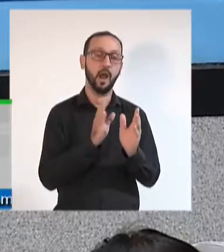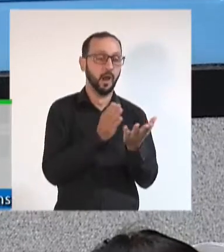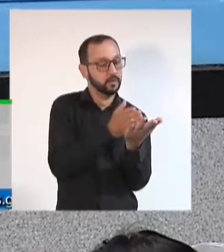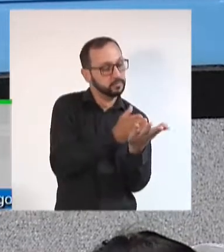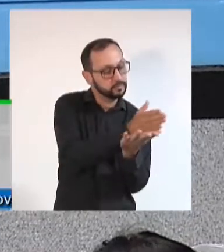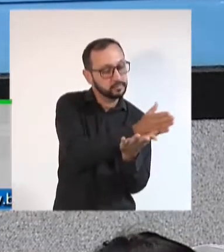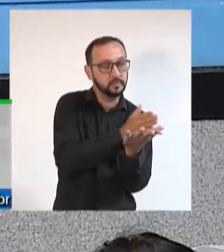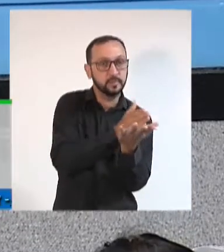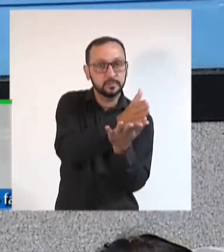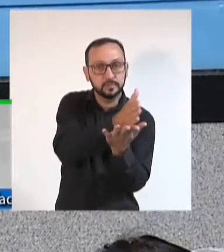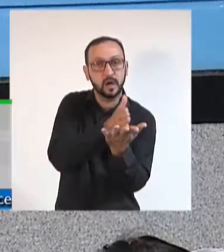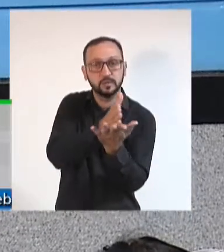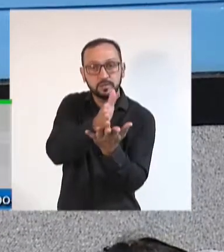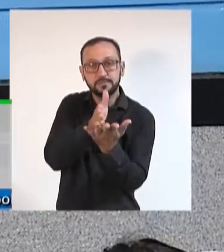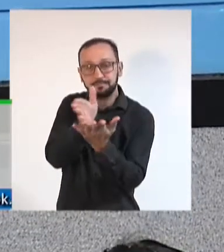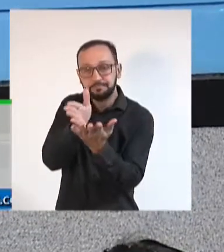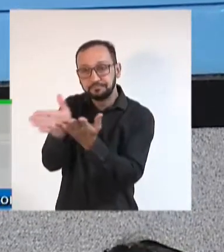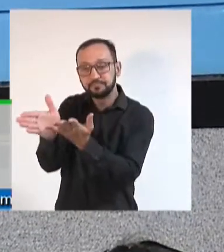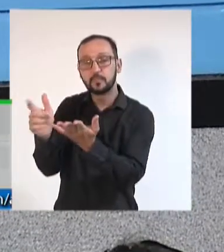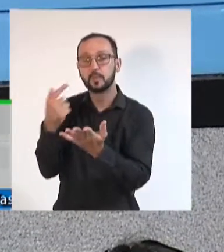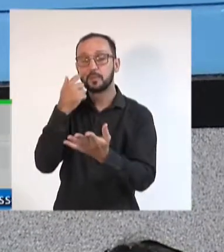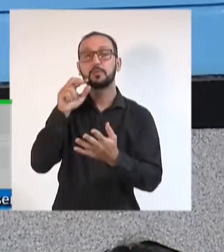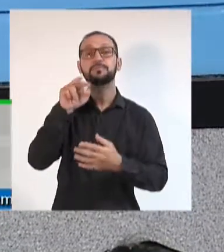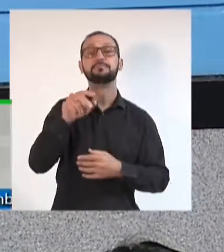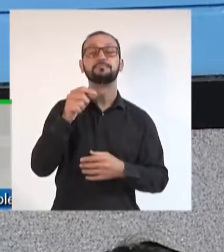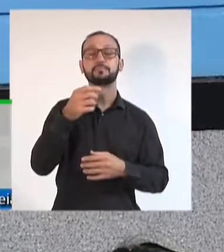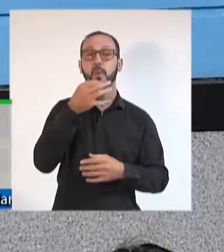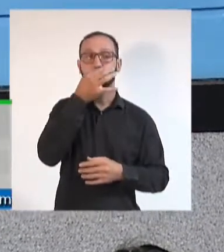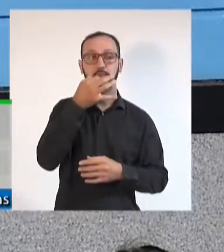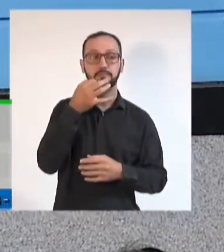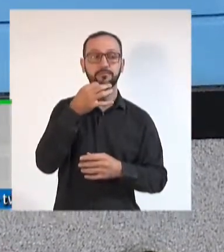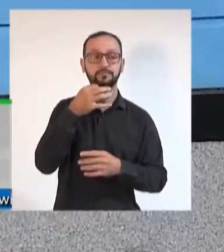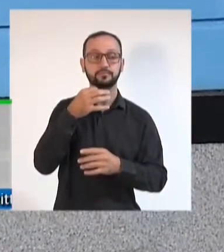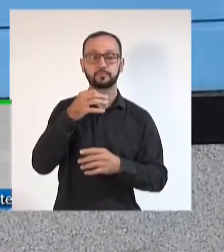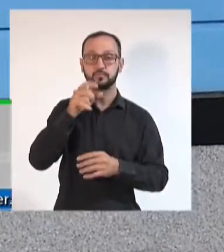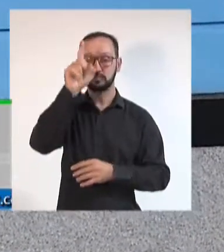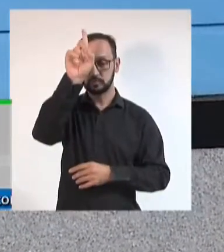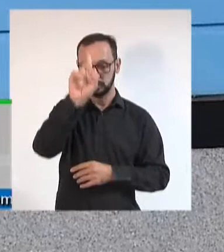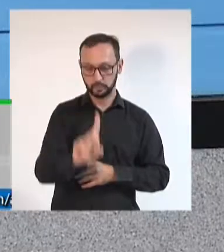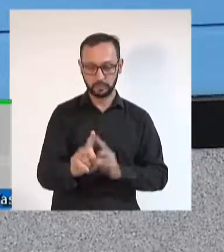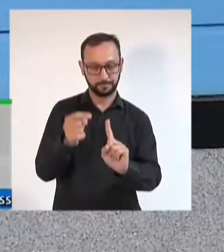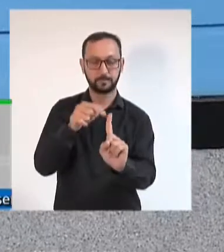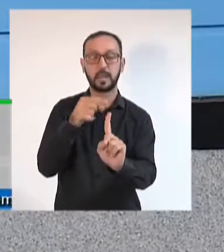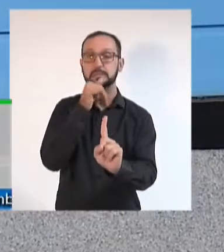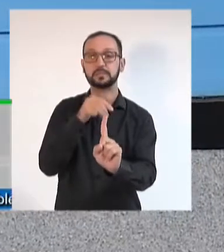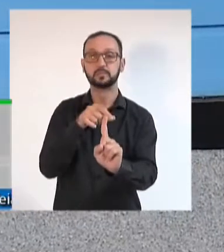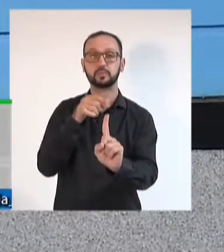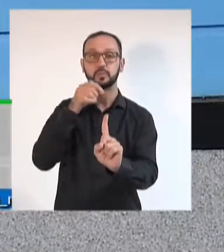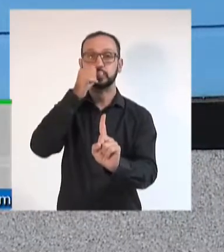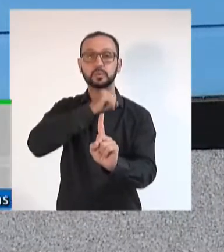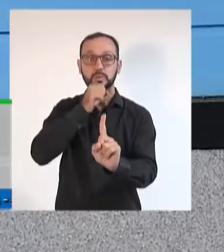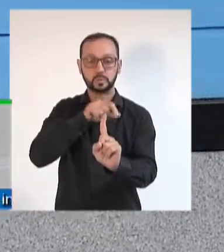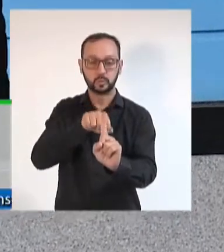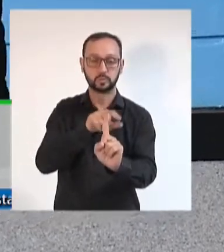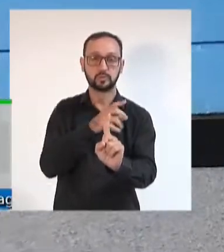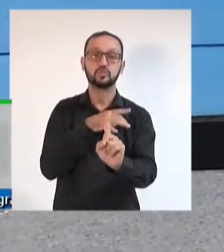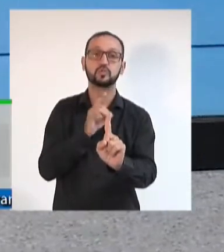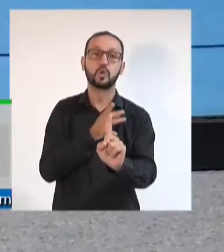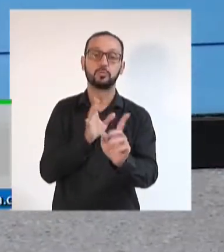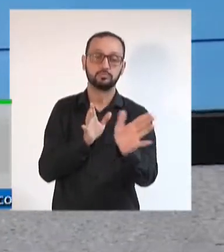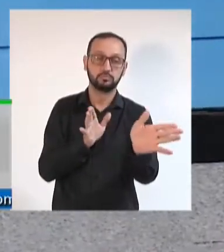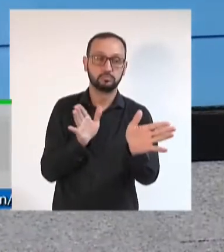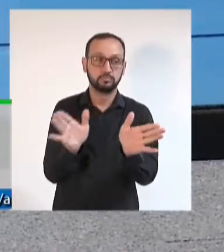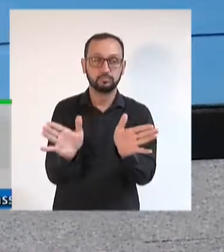conferência. Porque se eu olhar o idoso, a pessoa idosa, só pelo viés assistência e saúde,